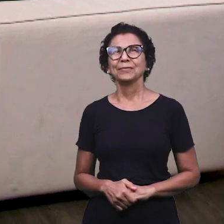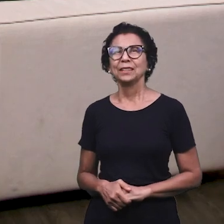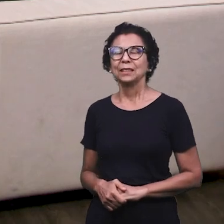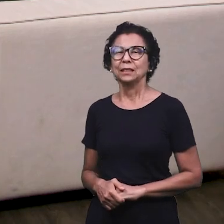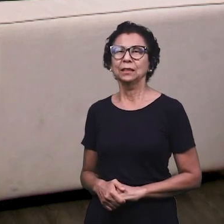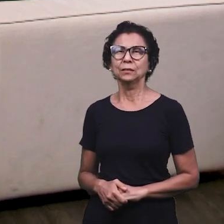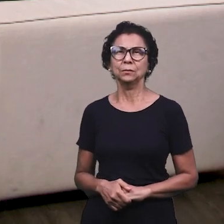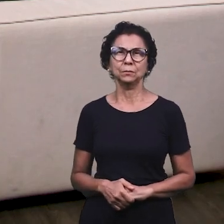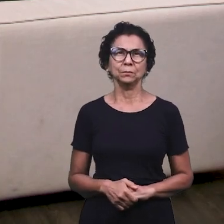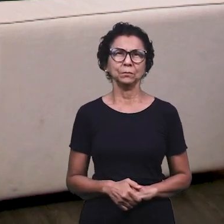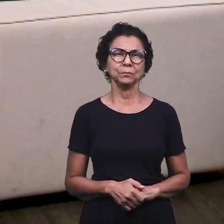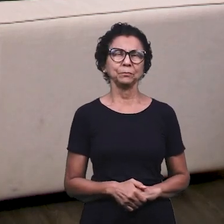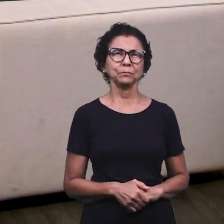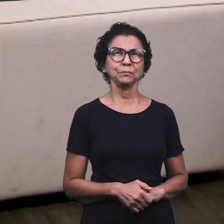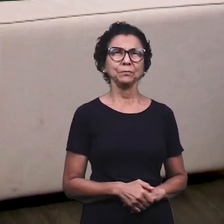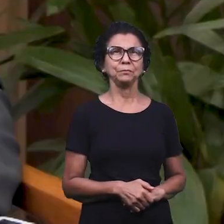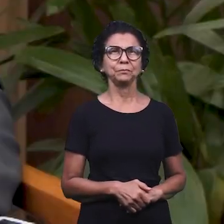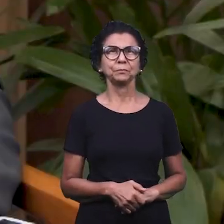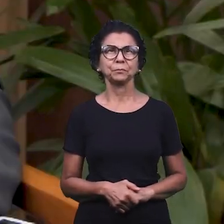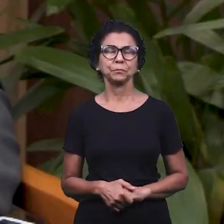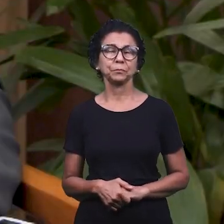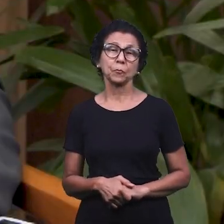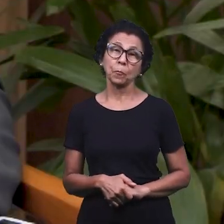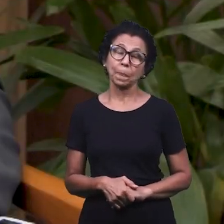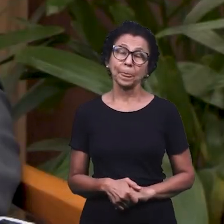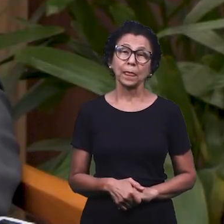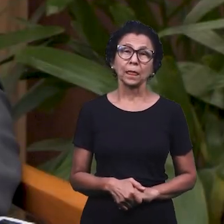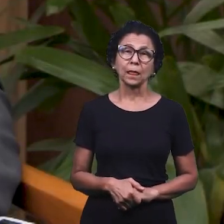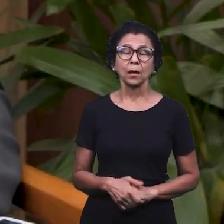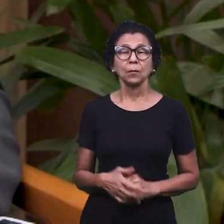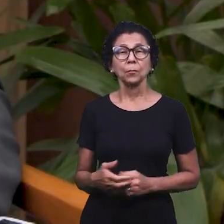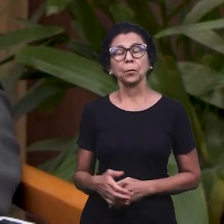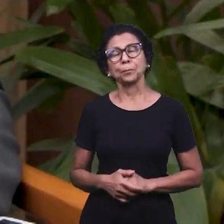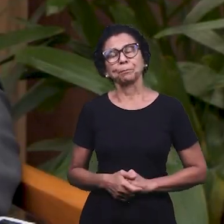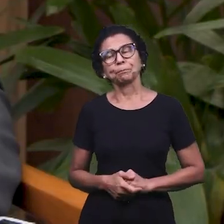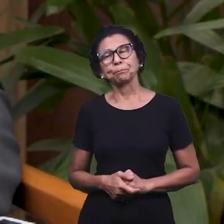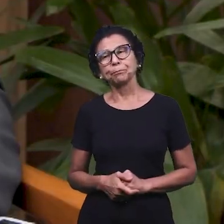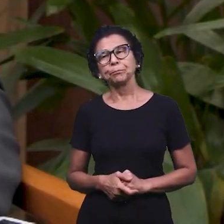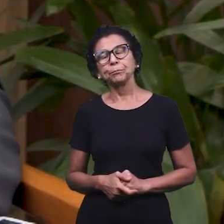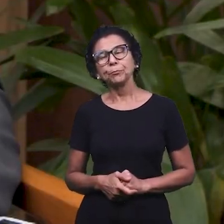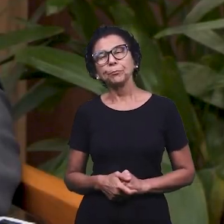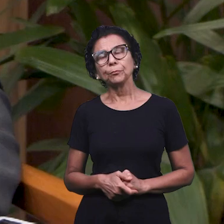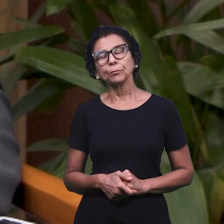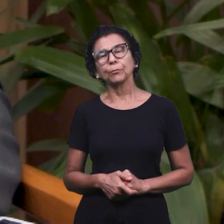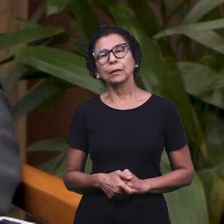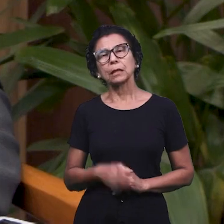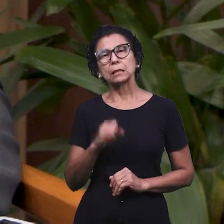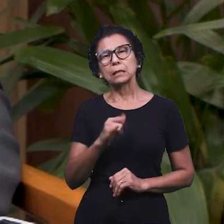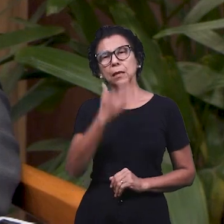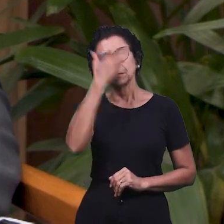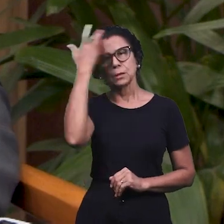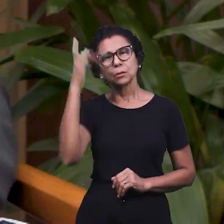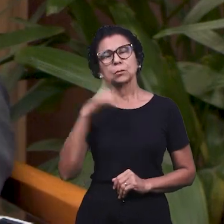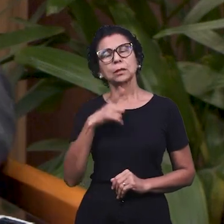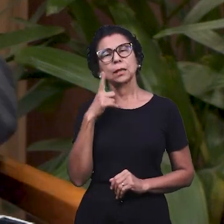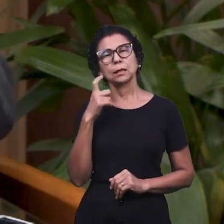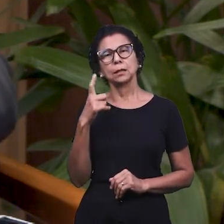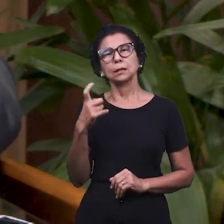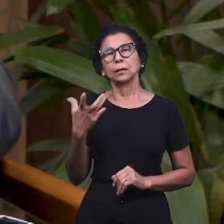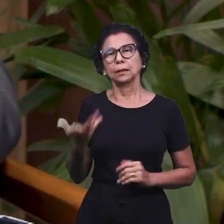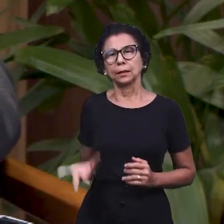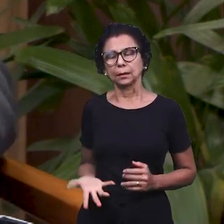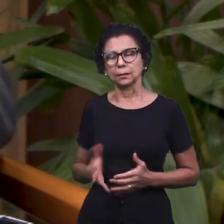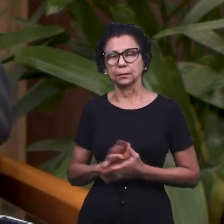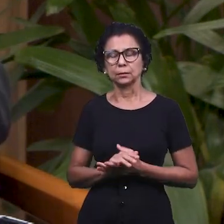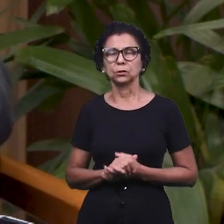Bom, para quem está nos ouvindo, imagino que se ele tem interesse em exportar ou importar alguma coisa, ele está ouvindo